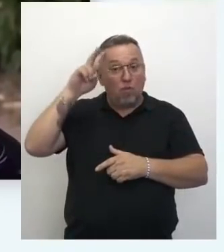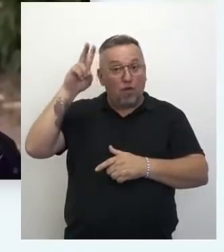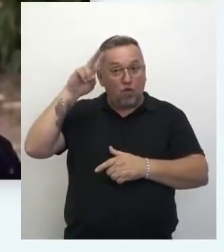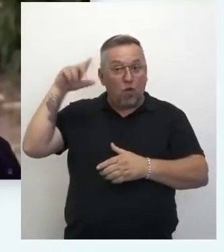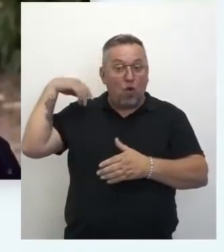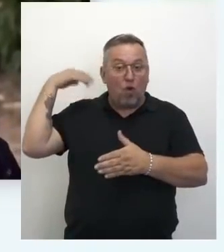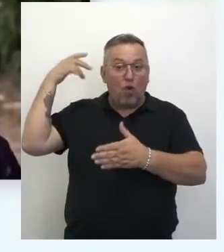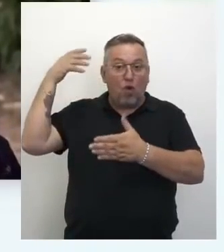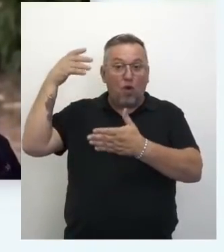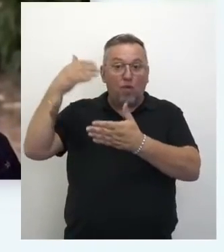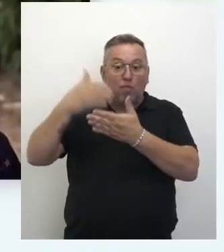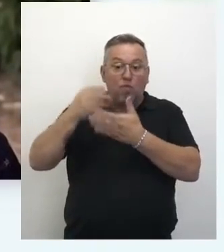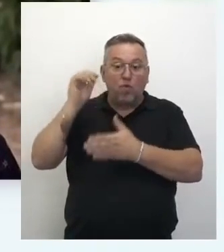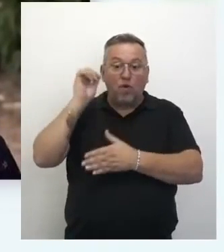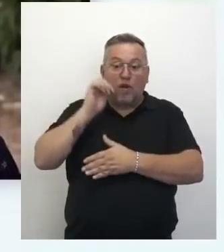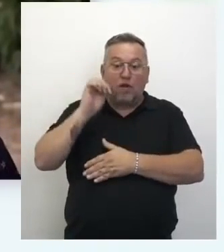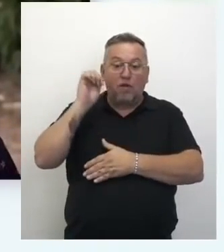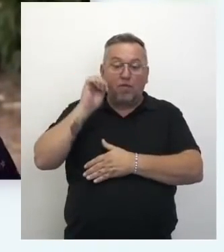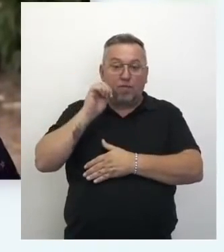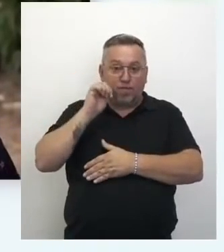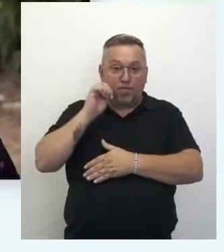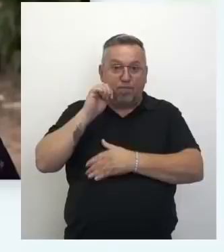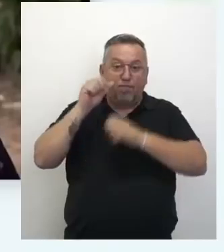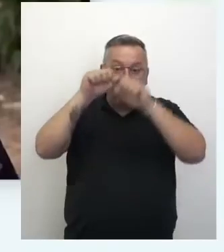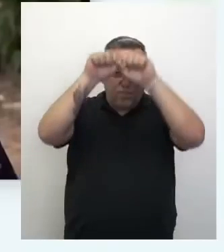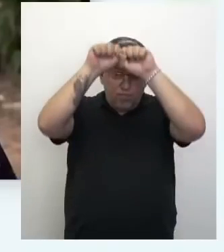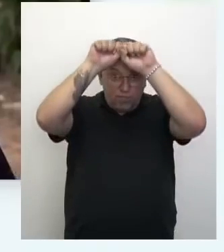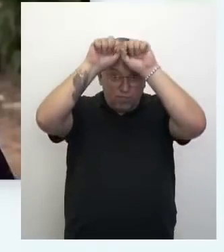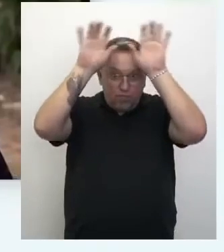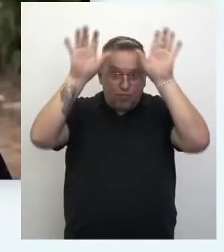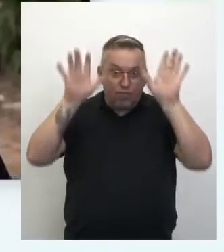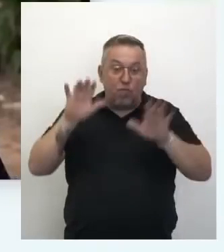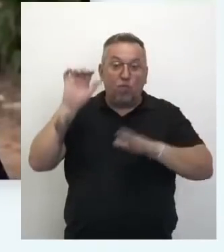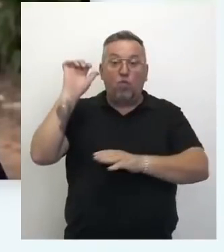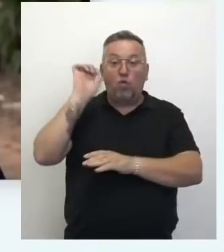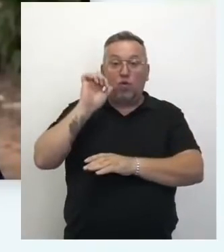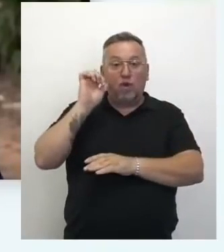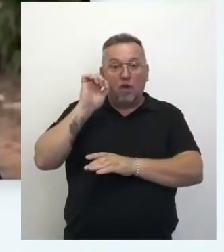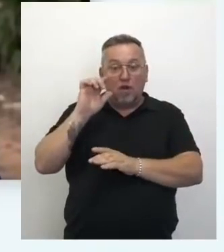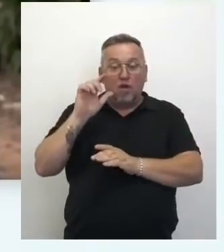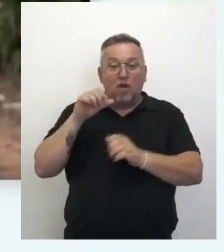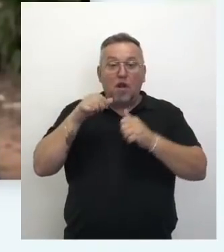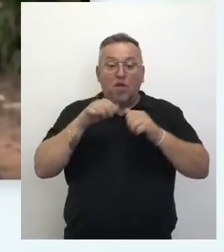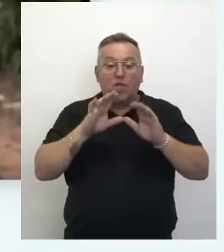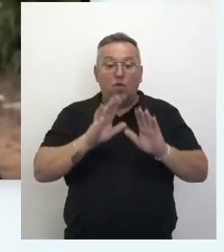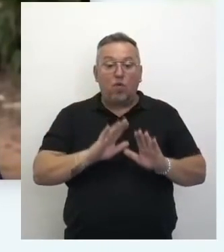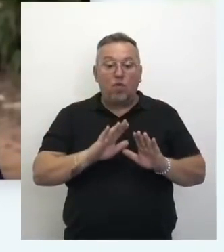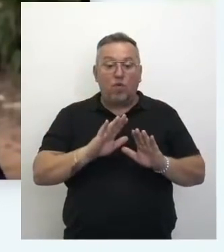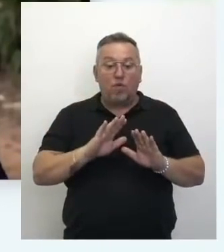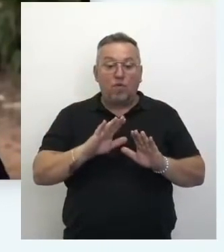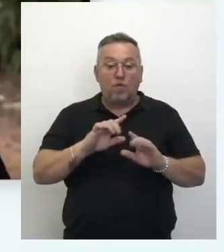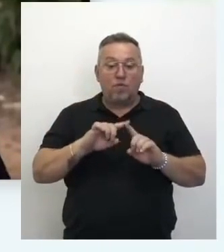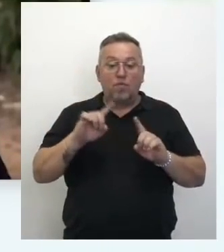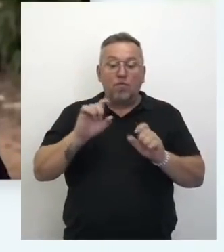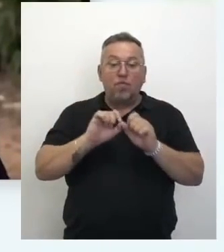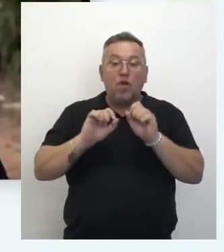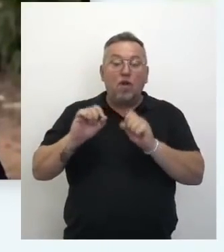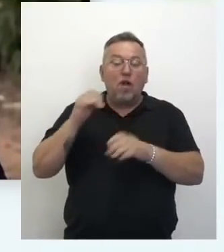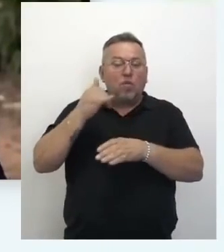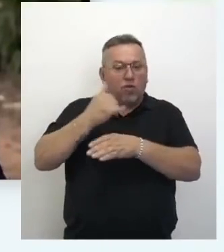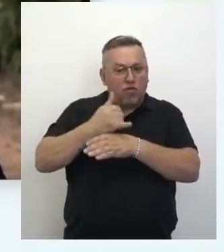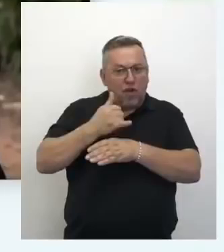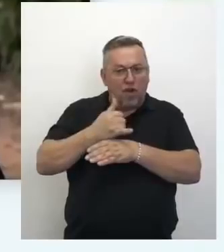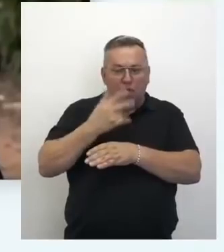de uma cacique mulher, né? Onde essa cacique ficou, tornou-se cacique aos